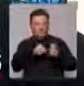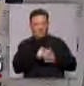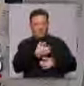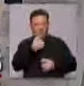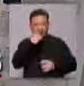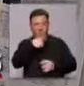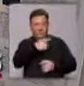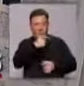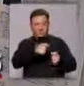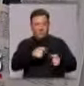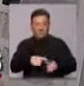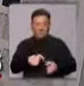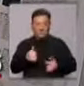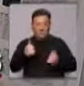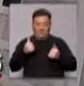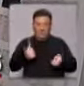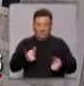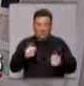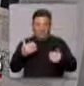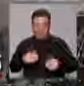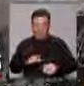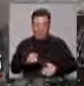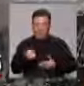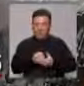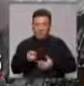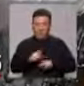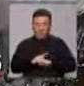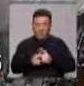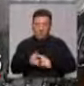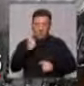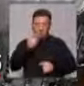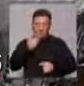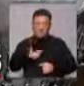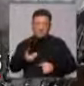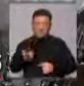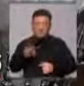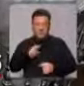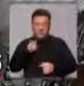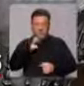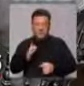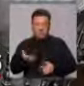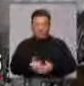pessoas. Para o bem ou para o mal, nenhuma delas trocava a experiência de ser mulher.